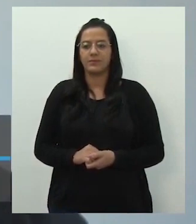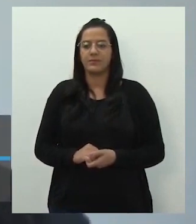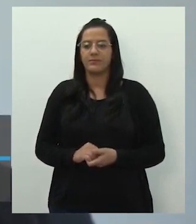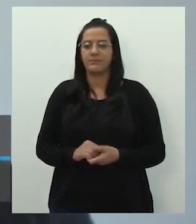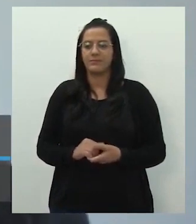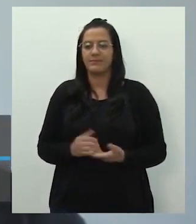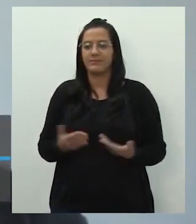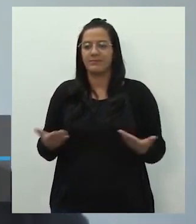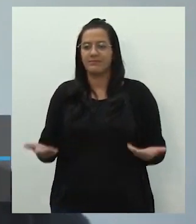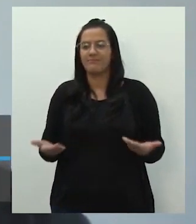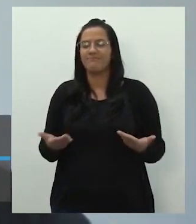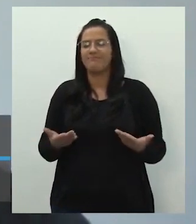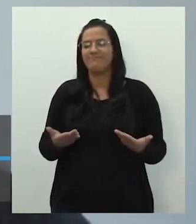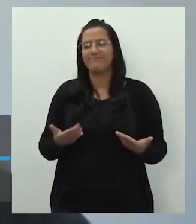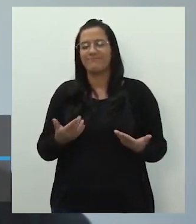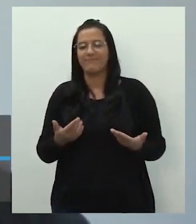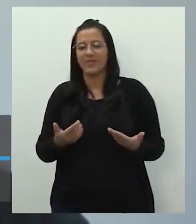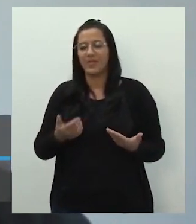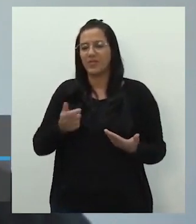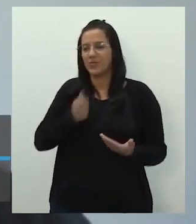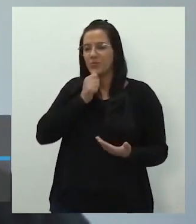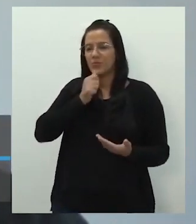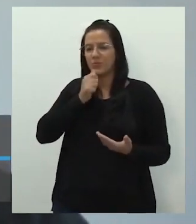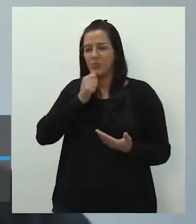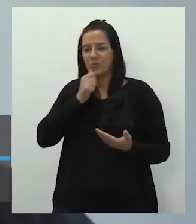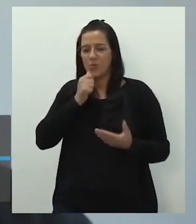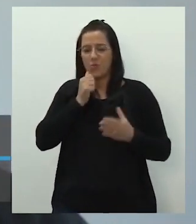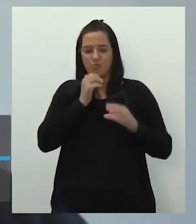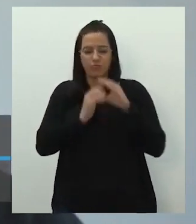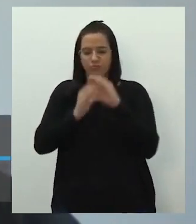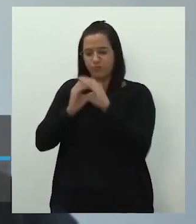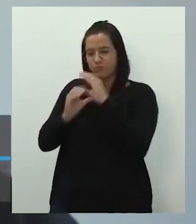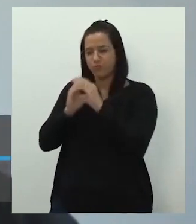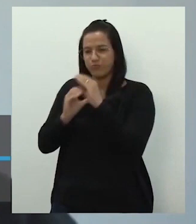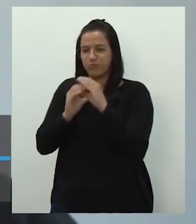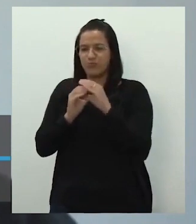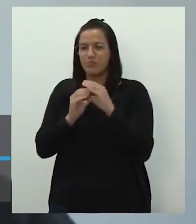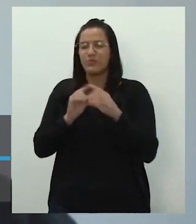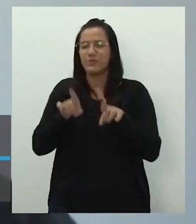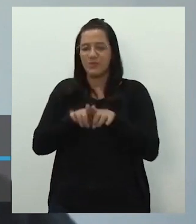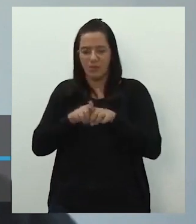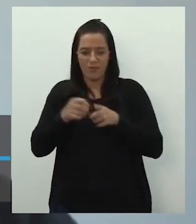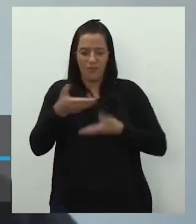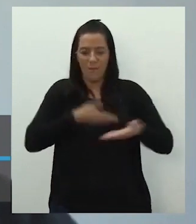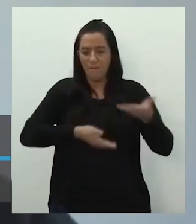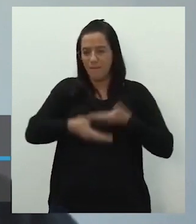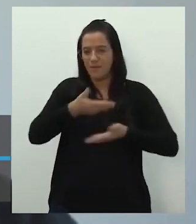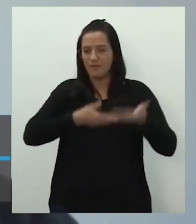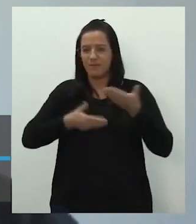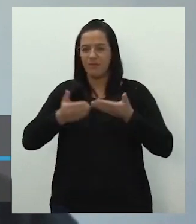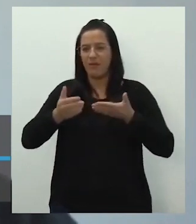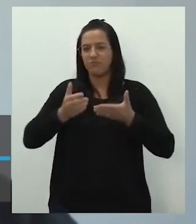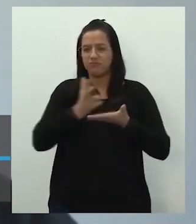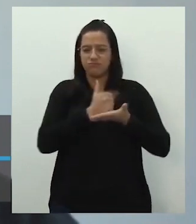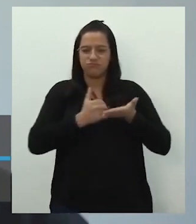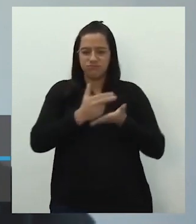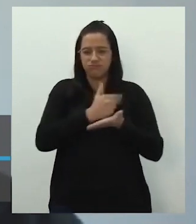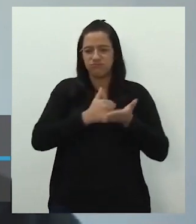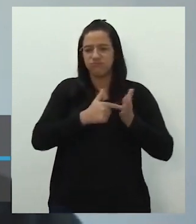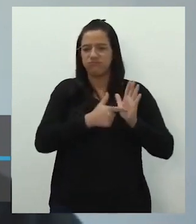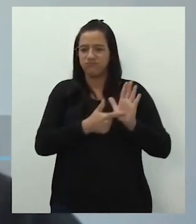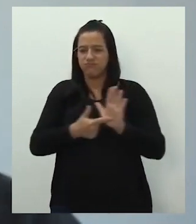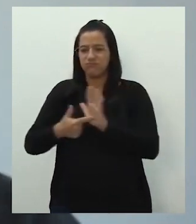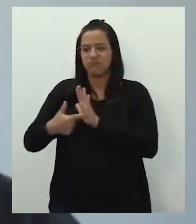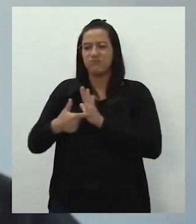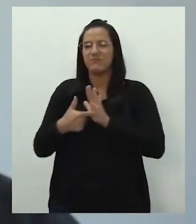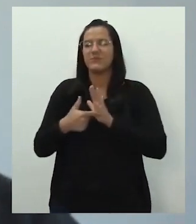Ainda não chegamos, né, nesse nível de comunicação, de poder, por exemplo, compartilhar desenhos, talvez em algum tempo a gente consiga isso,